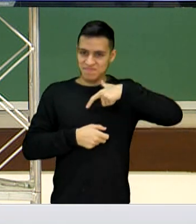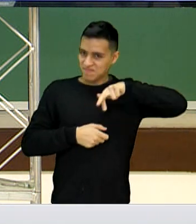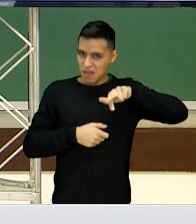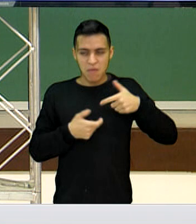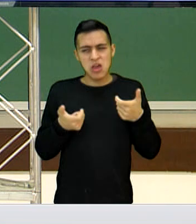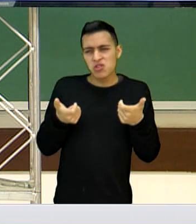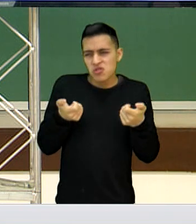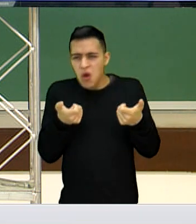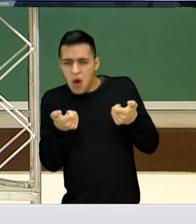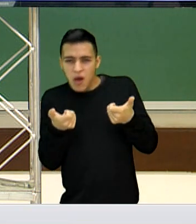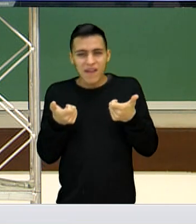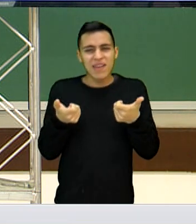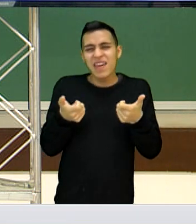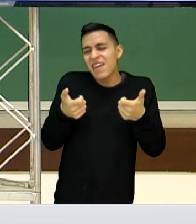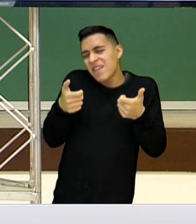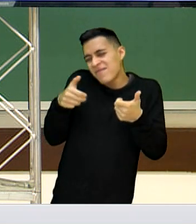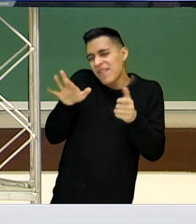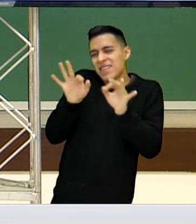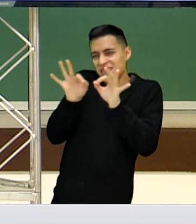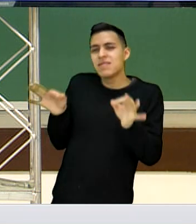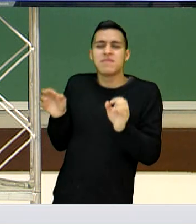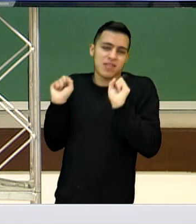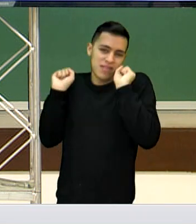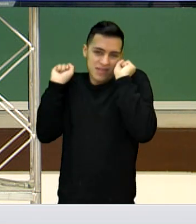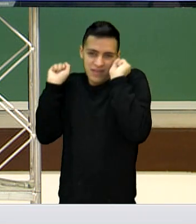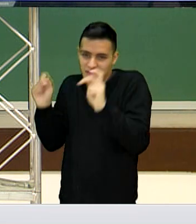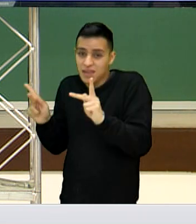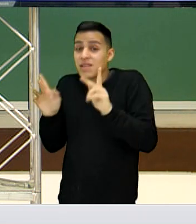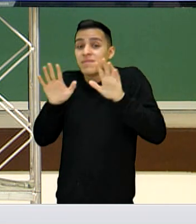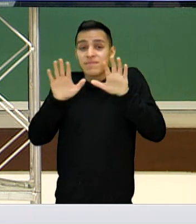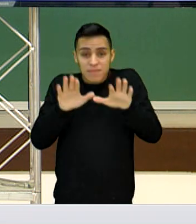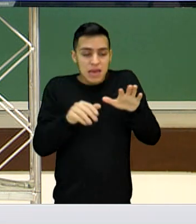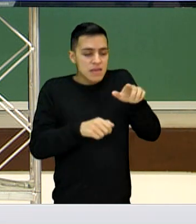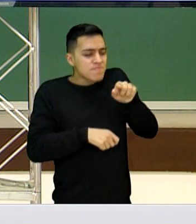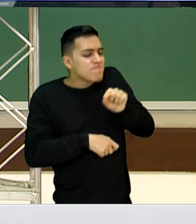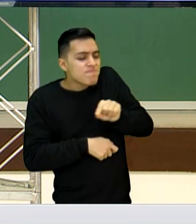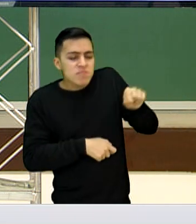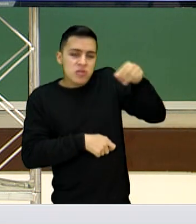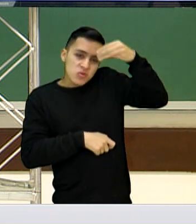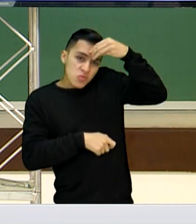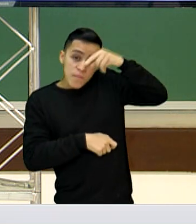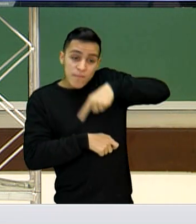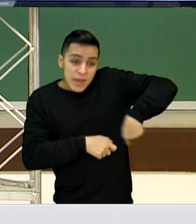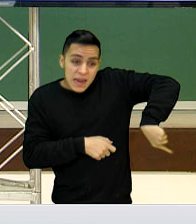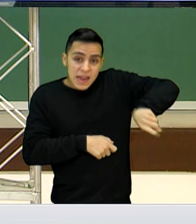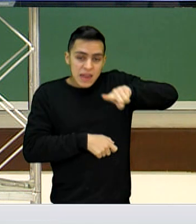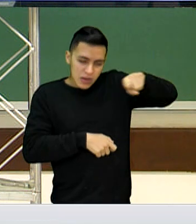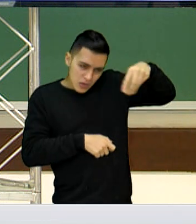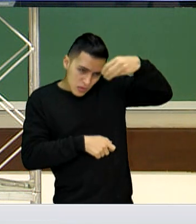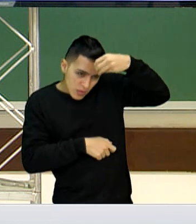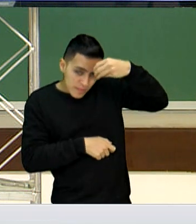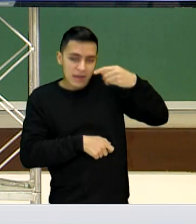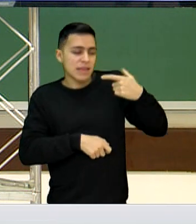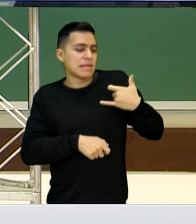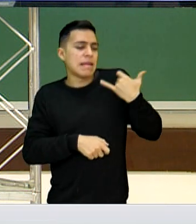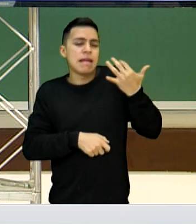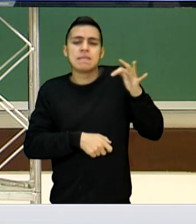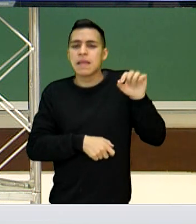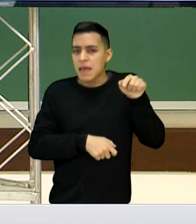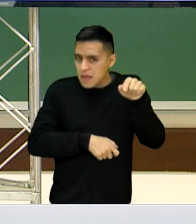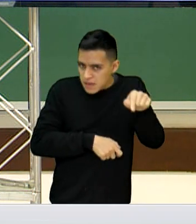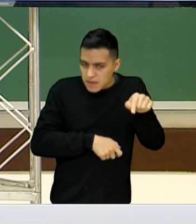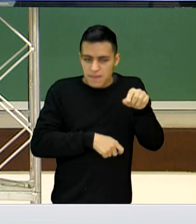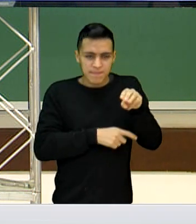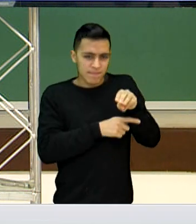joga, eu jogo aqueles joguinhos mais simplesinhos, mas eu tenho sobrinhos, e os meus sobrinhos, eu tenho uma sobrinha de 10 anos,